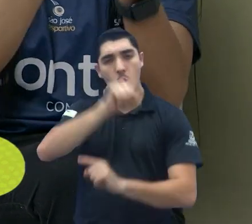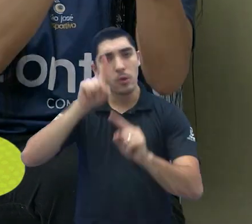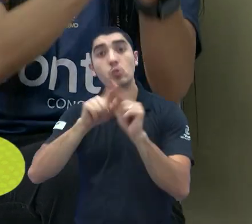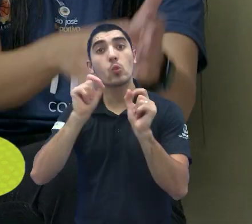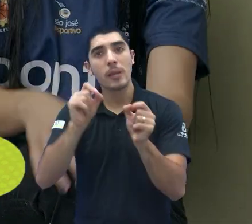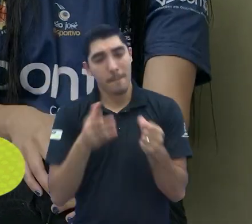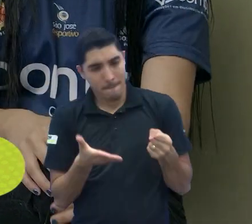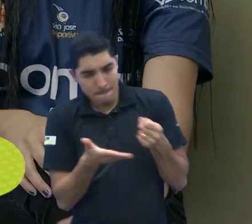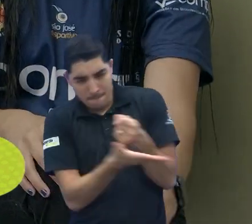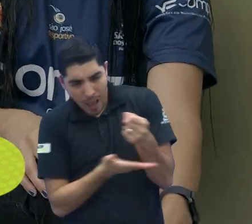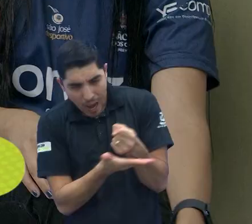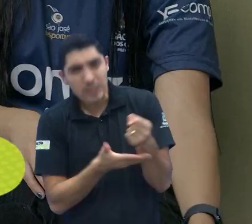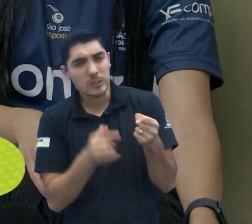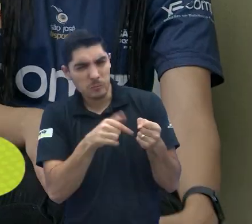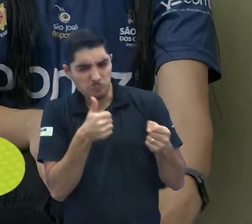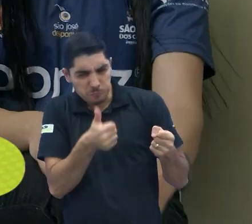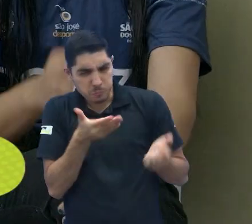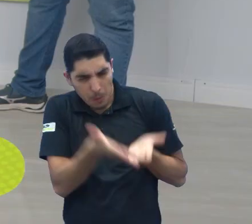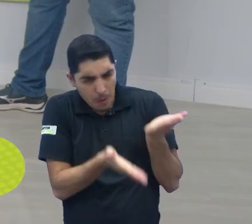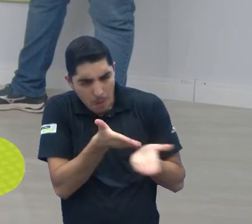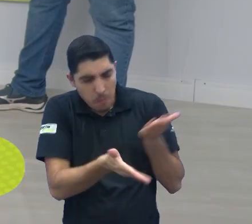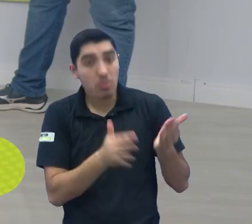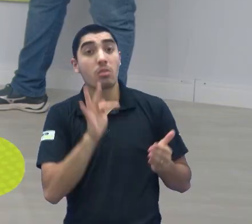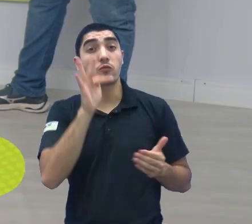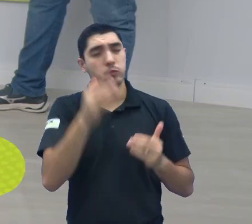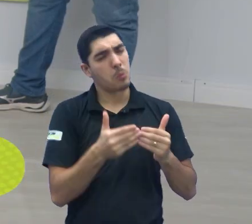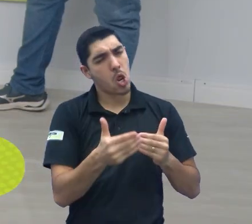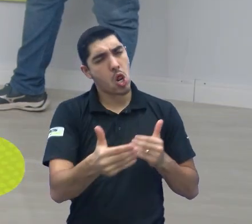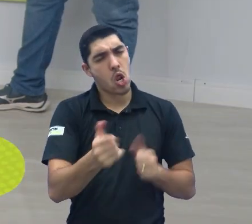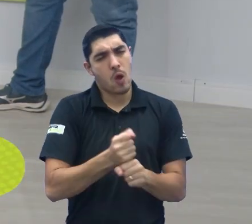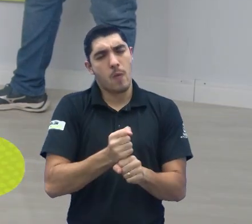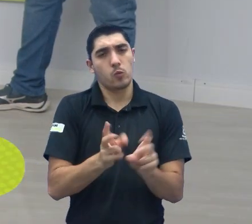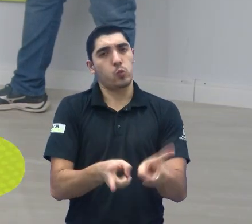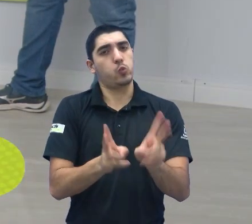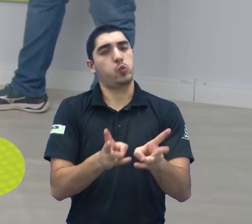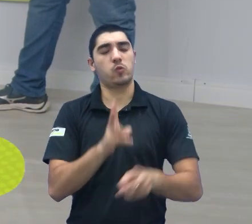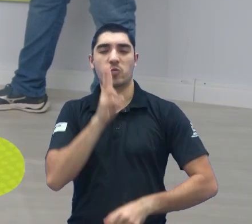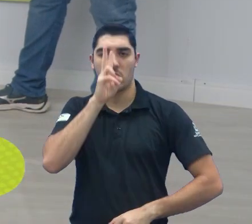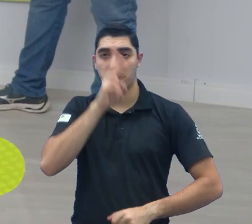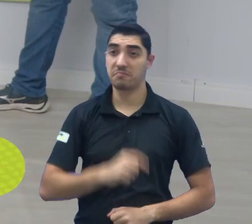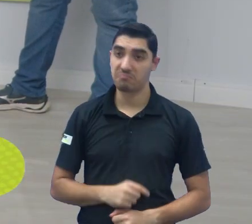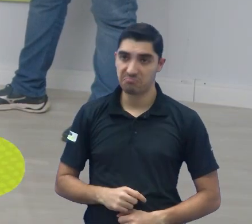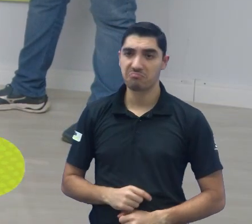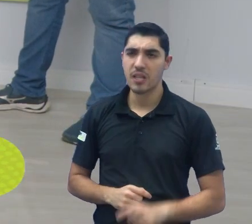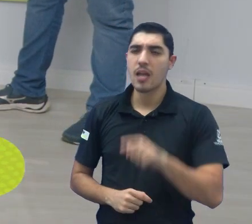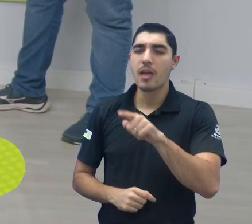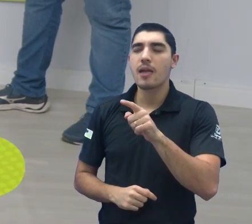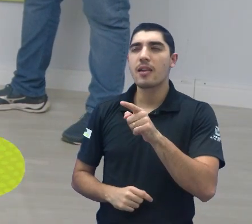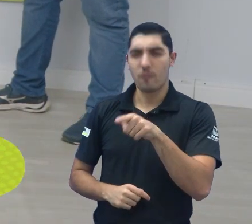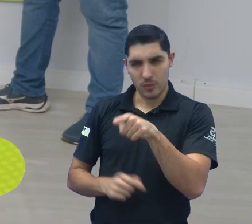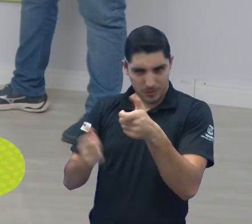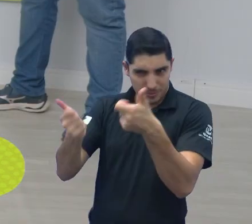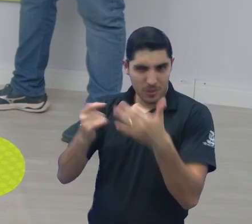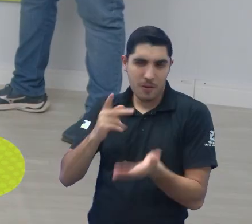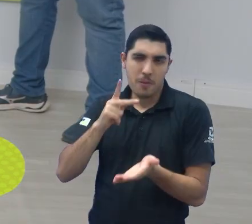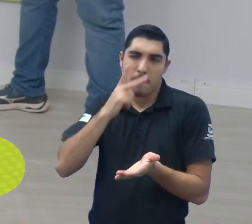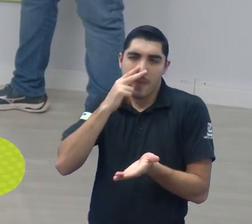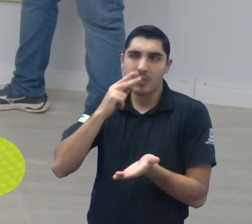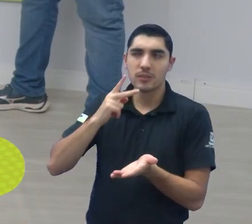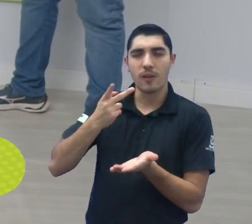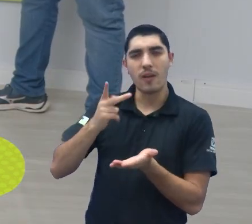ir mantendo e crescendo a cada ano. E em cima disso que você está falando, é um trabalho formiguinha, né? A gente sabe que o São José teve um